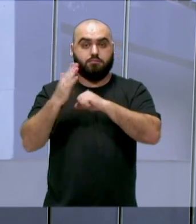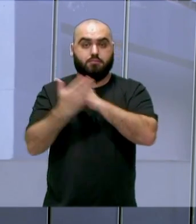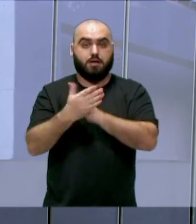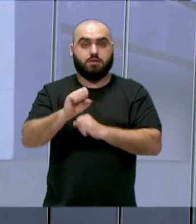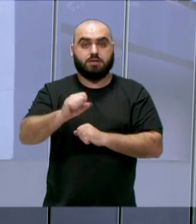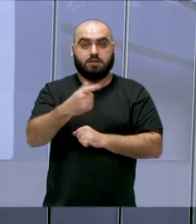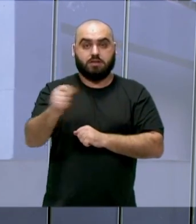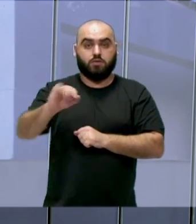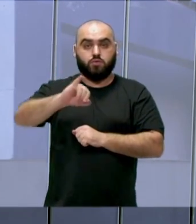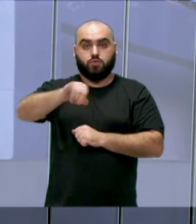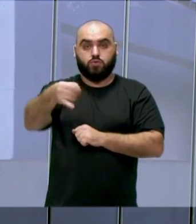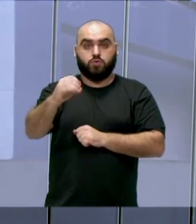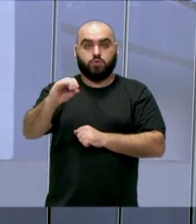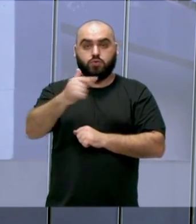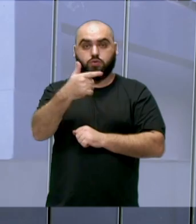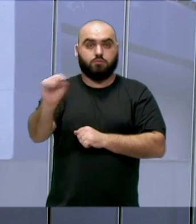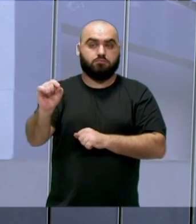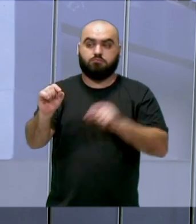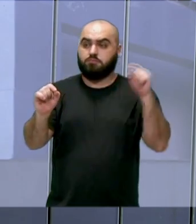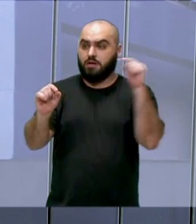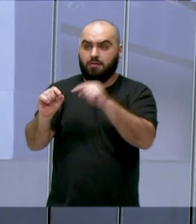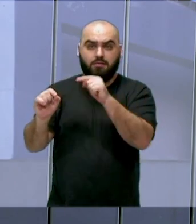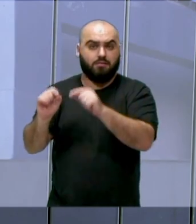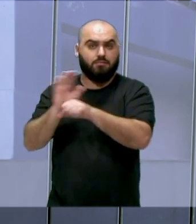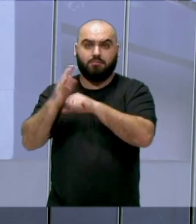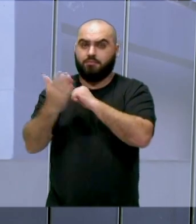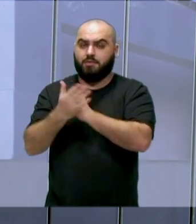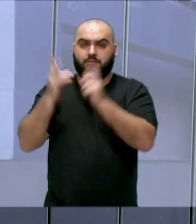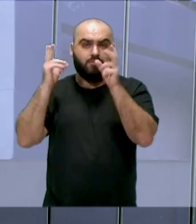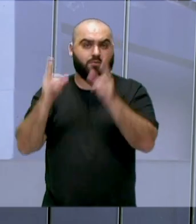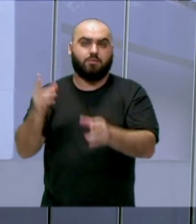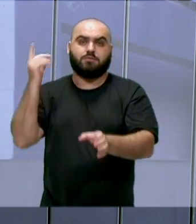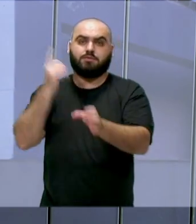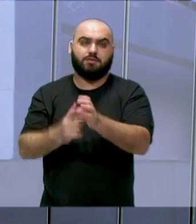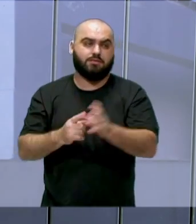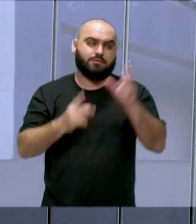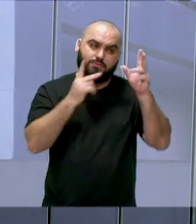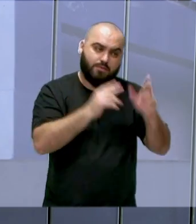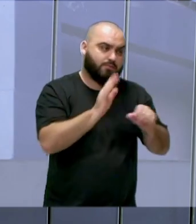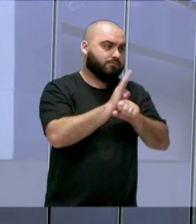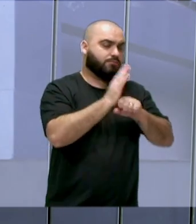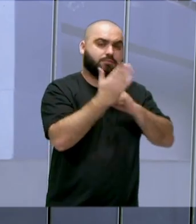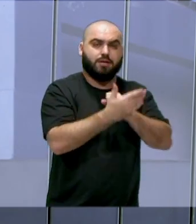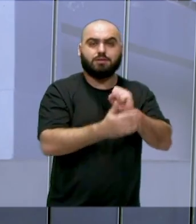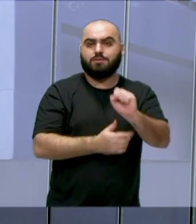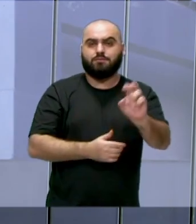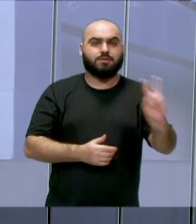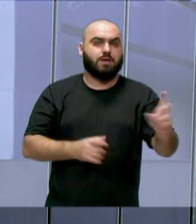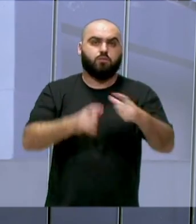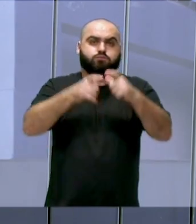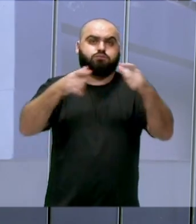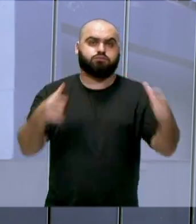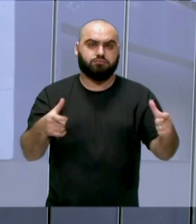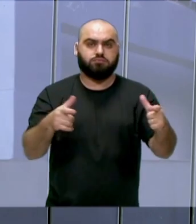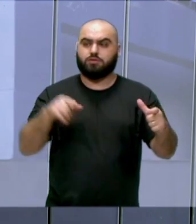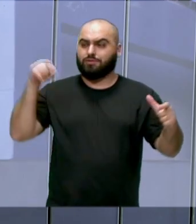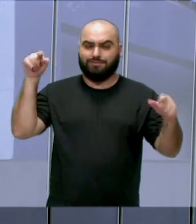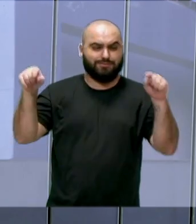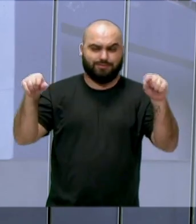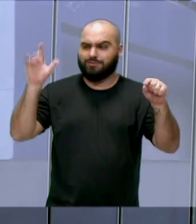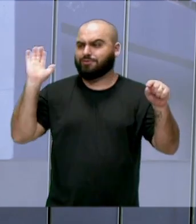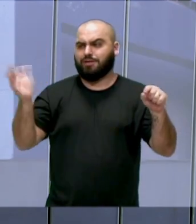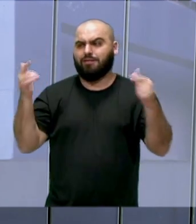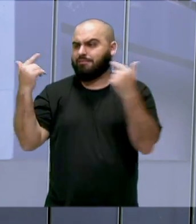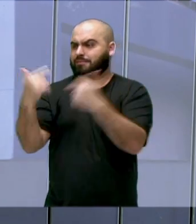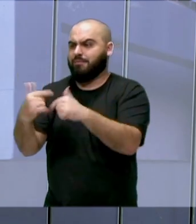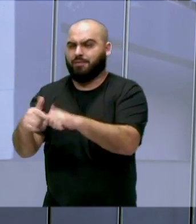João, né? Mas aquele bairro hoje também é uma cidade, da mesma maneira como é o bairro São Vicente. Então, eu penso que já existem muitos trabalhos